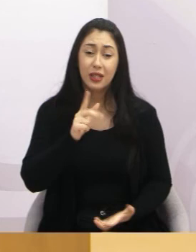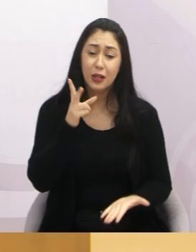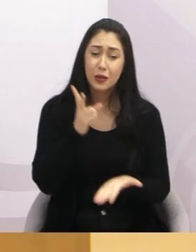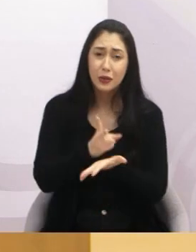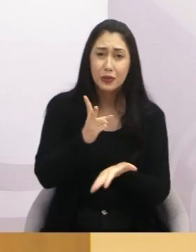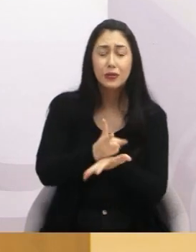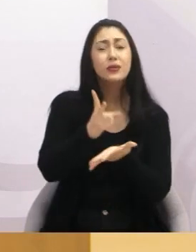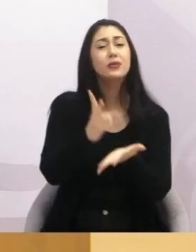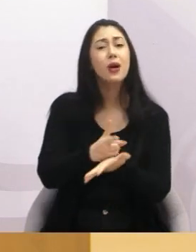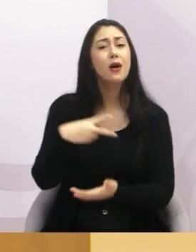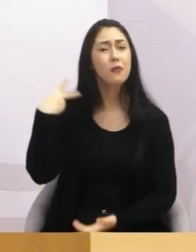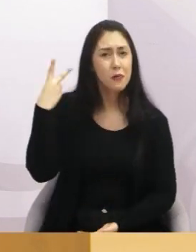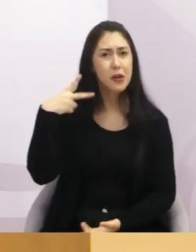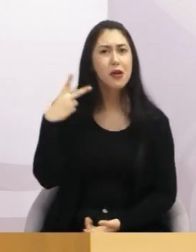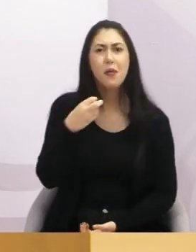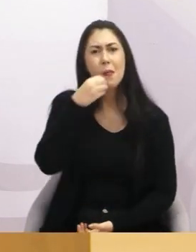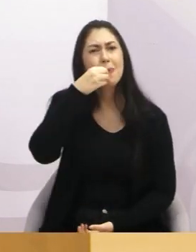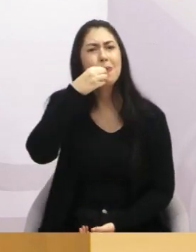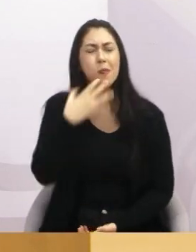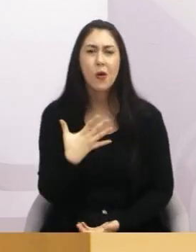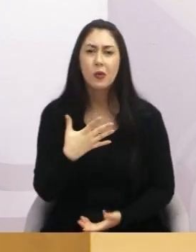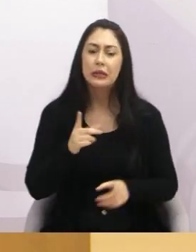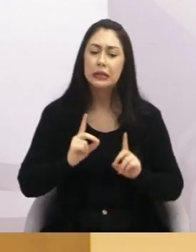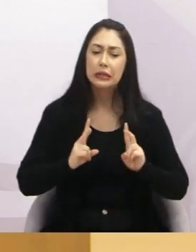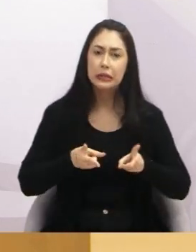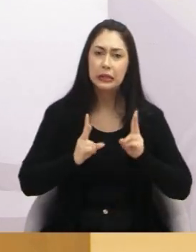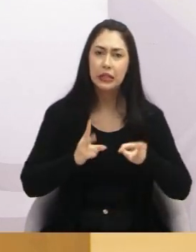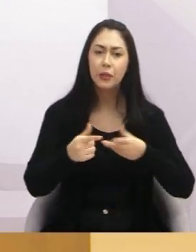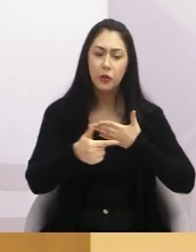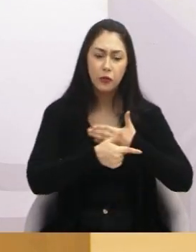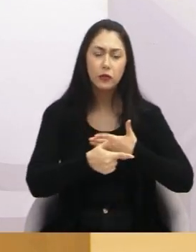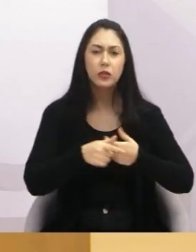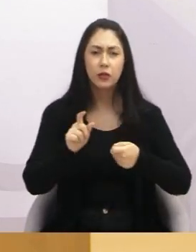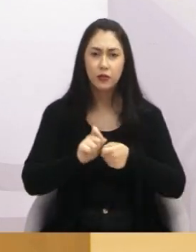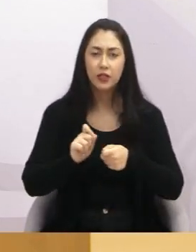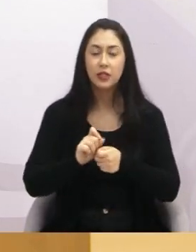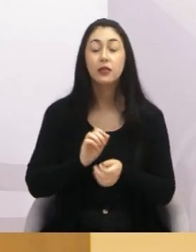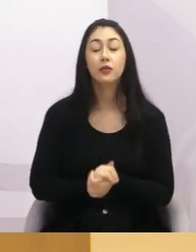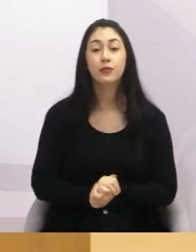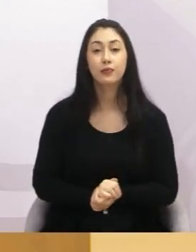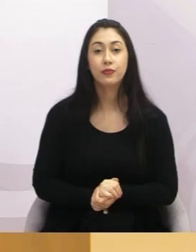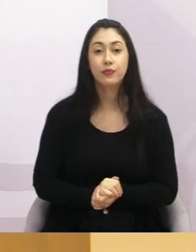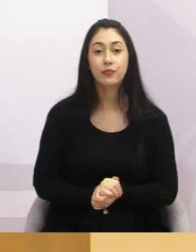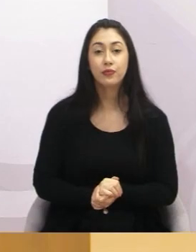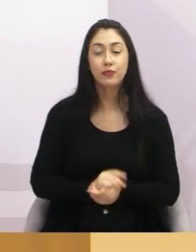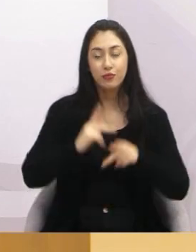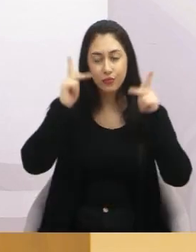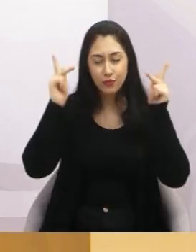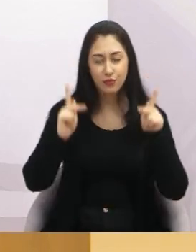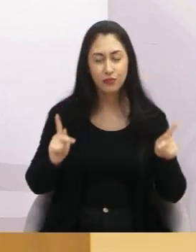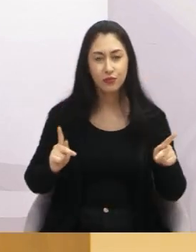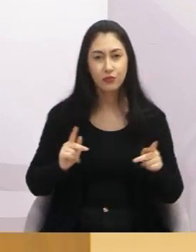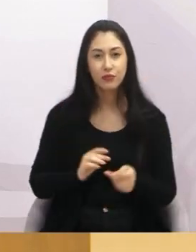esse vereador e cumprindo com a sua missão aqui na terra. Vá em paz, Alexandre.